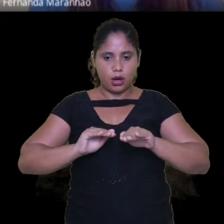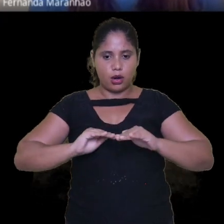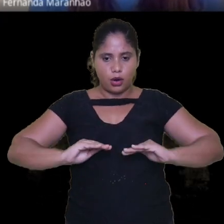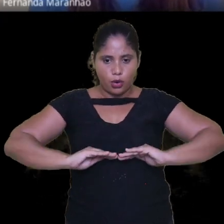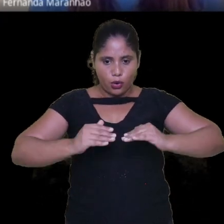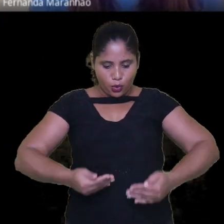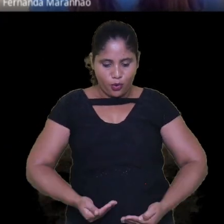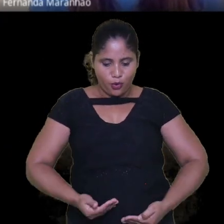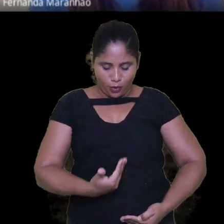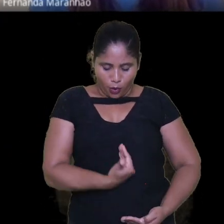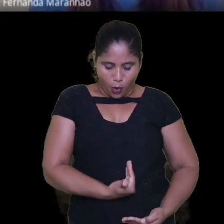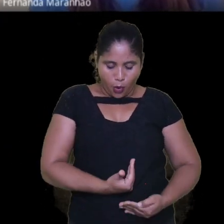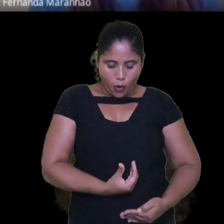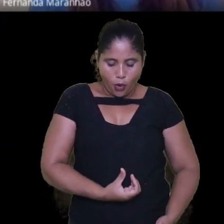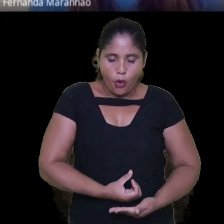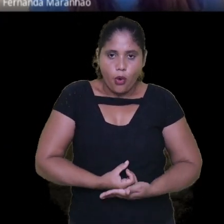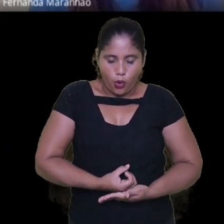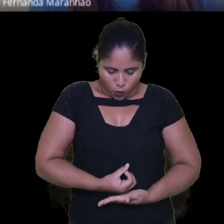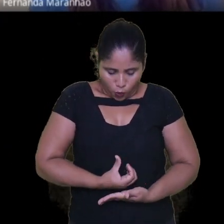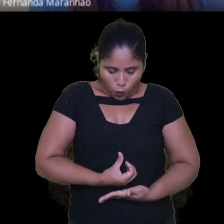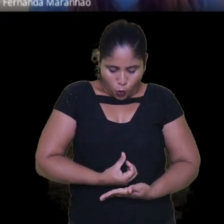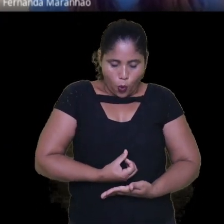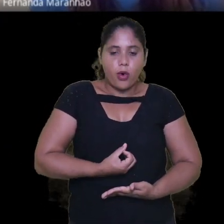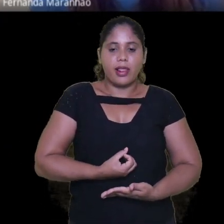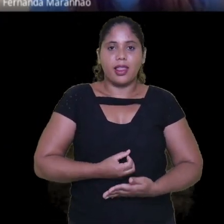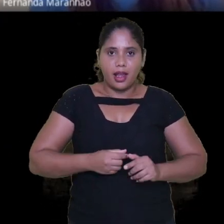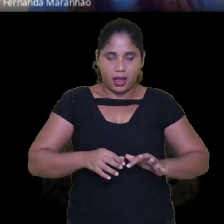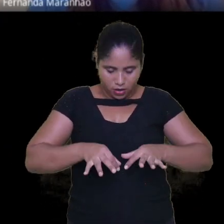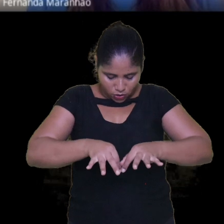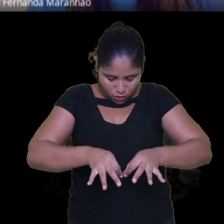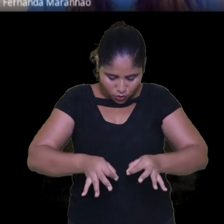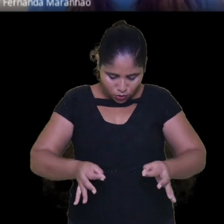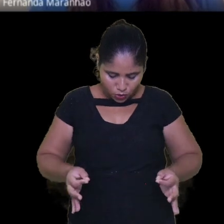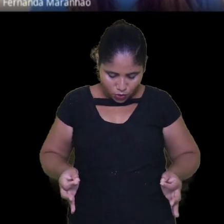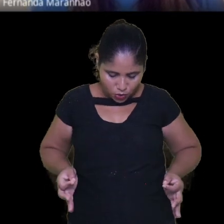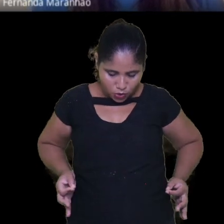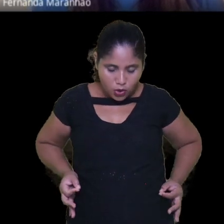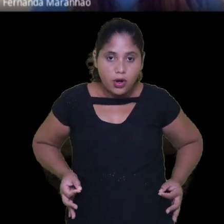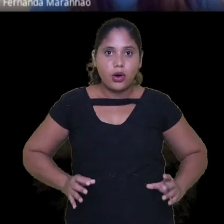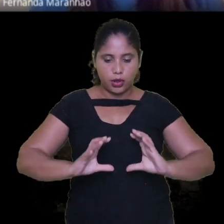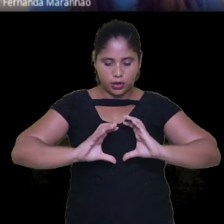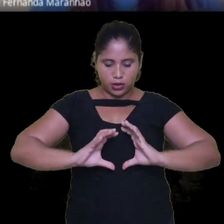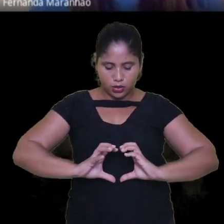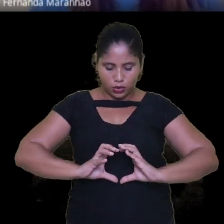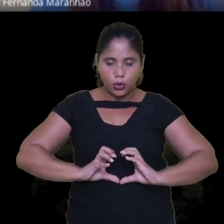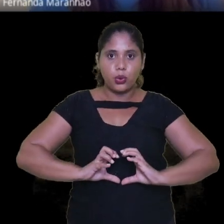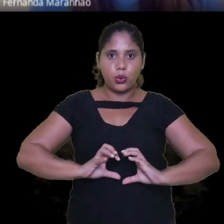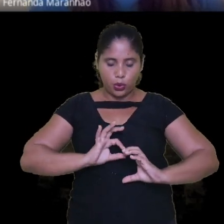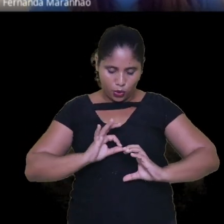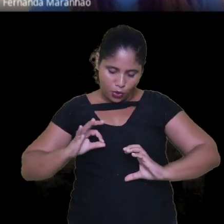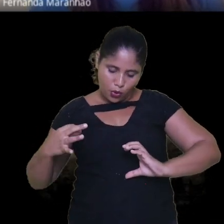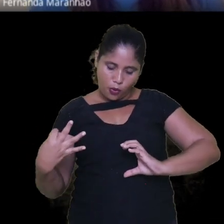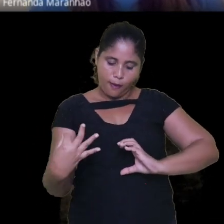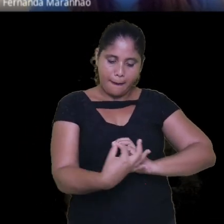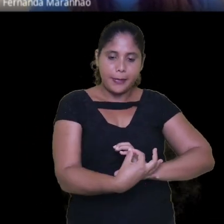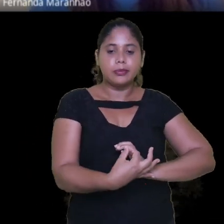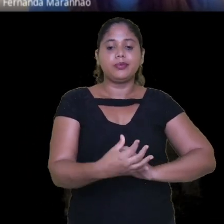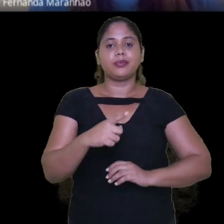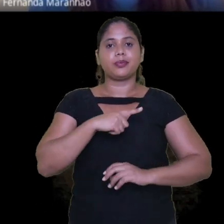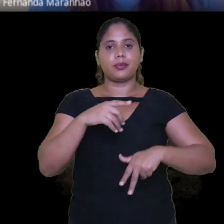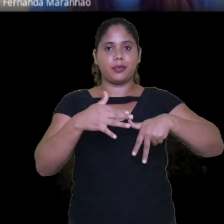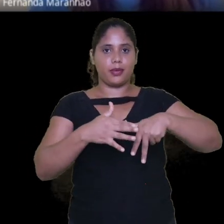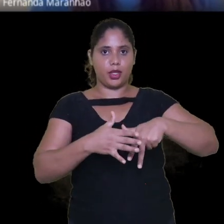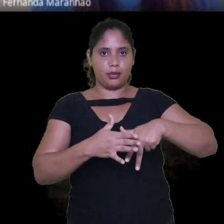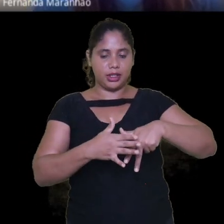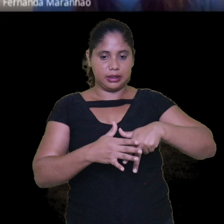a redução da circunferência abdominal. A circunferência abdominal é um marcador importante e é a melhor